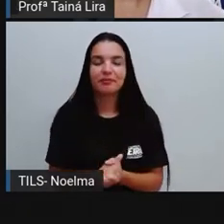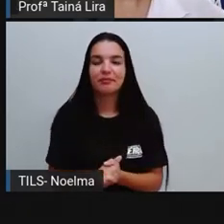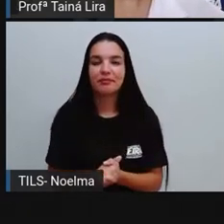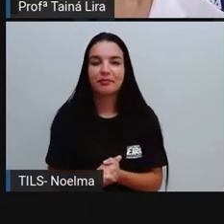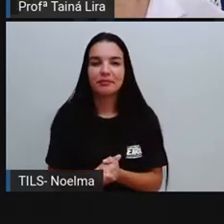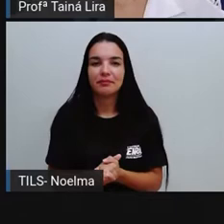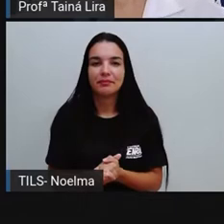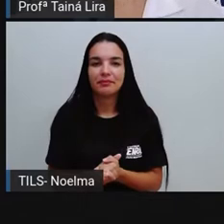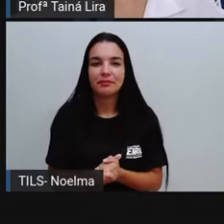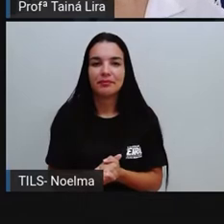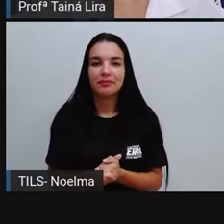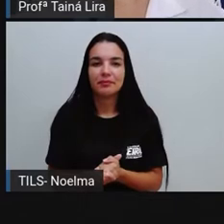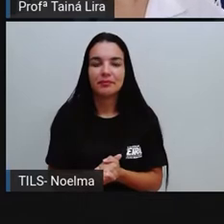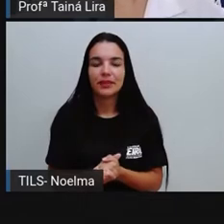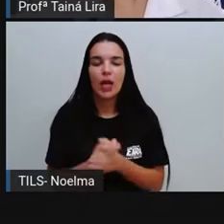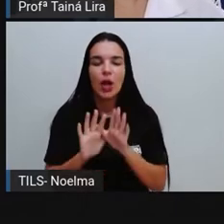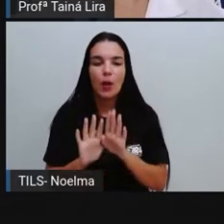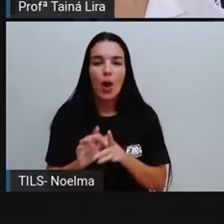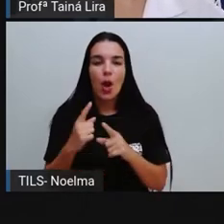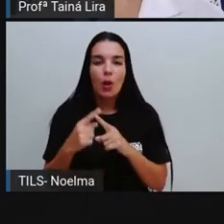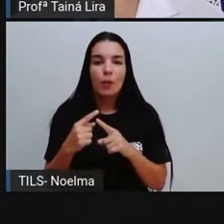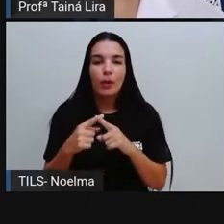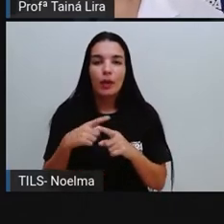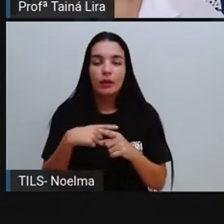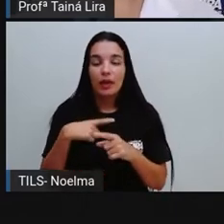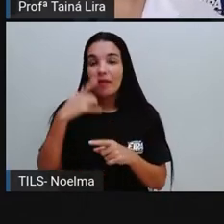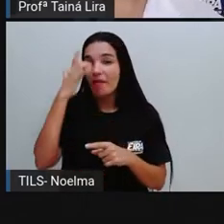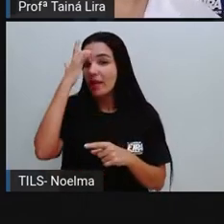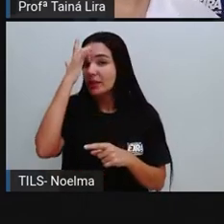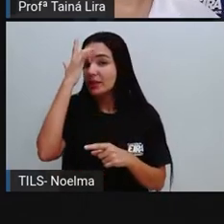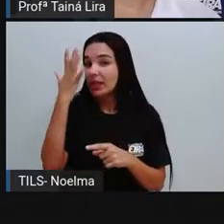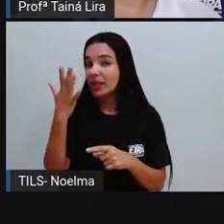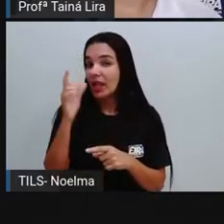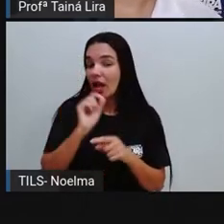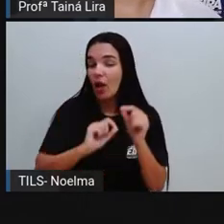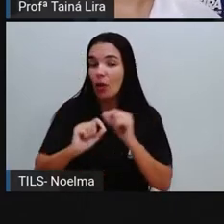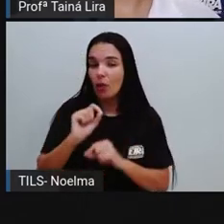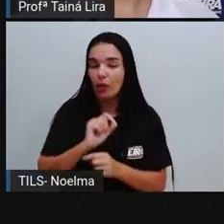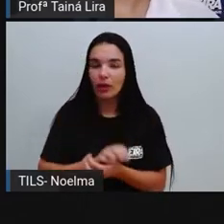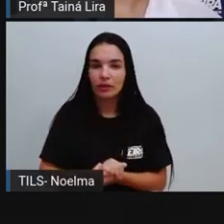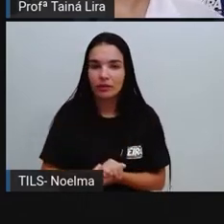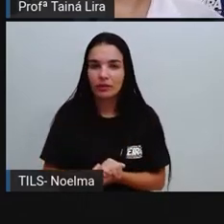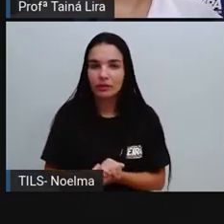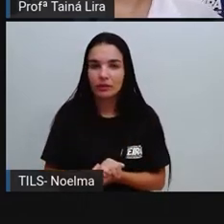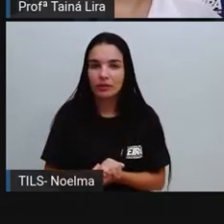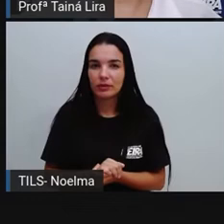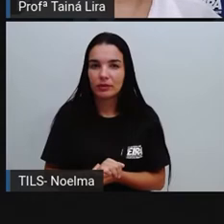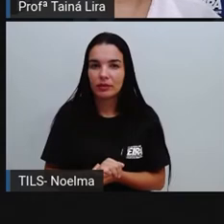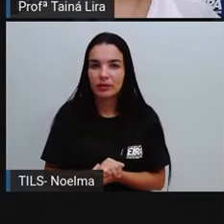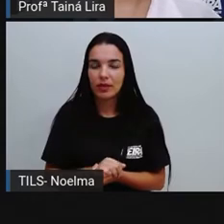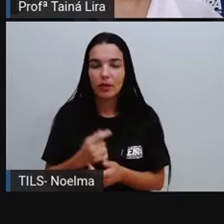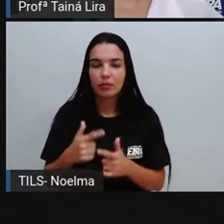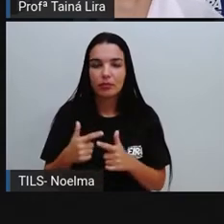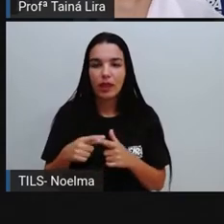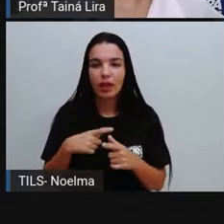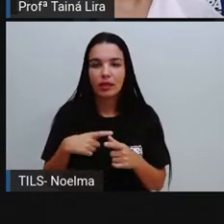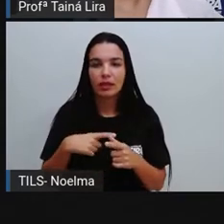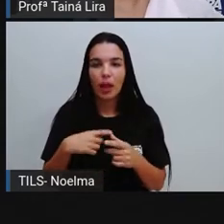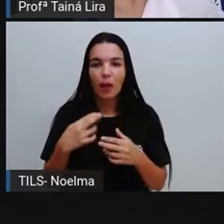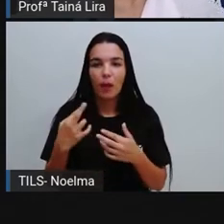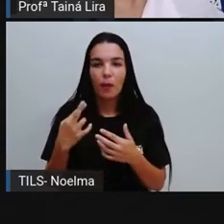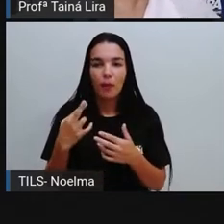tá? Por quê, Pro? Porque vai facilitar aí para eu resolver o meu probleminha,